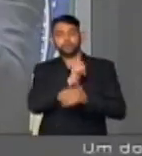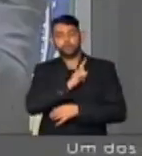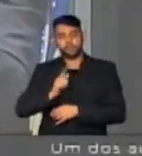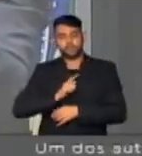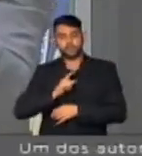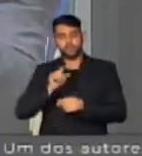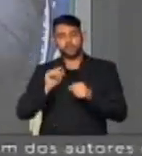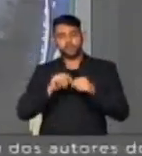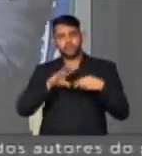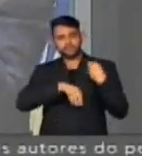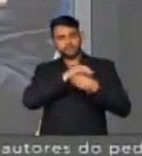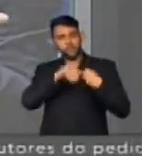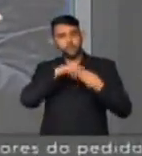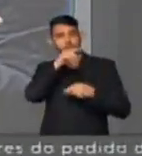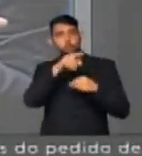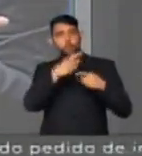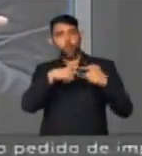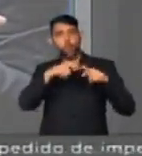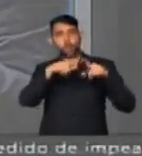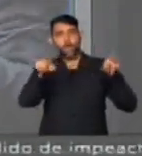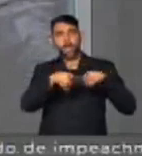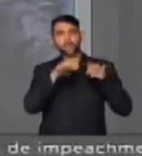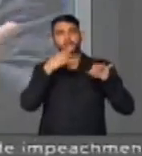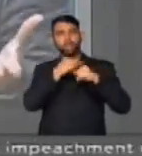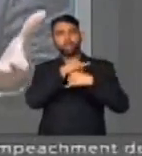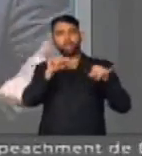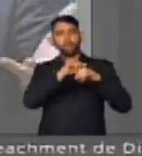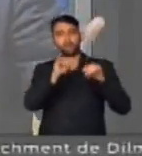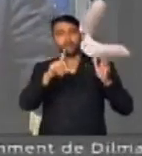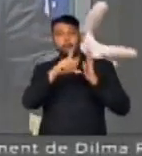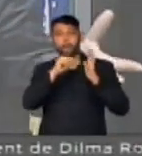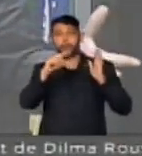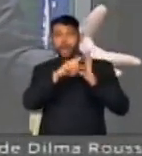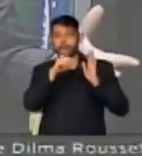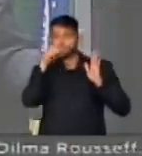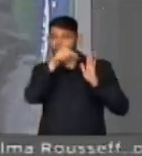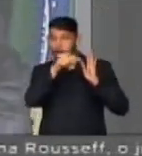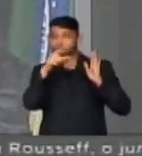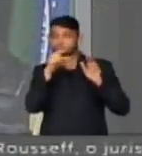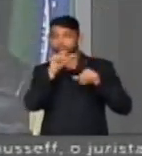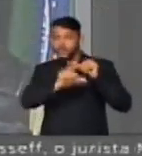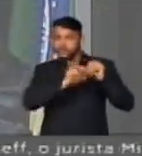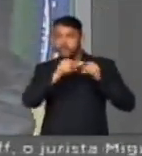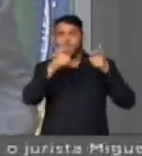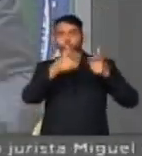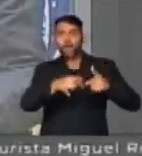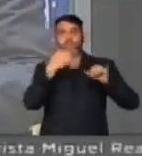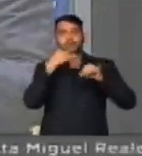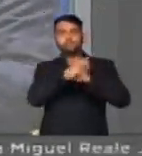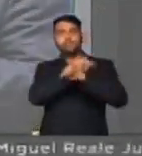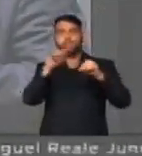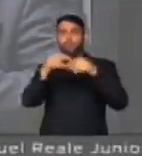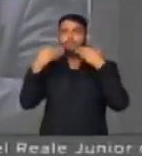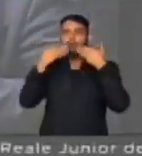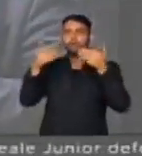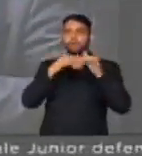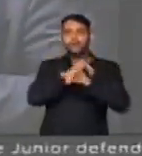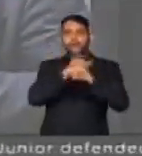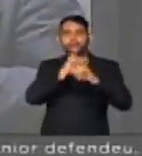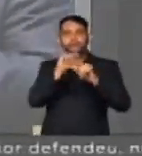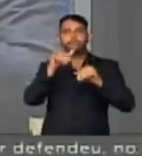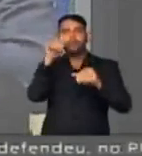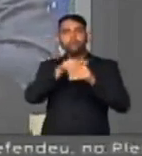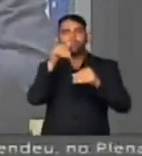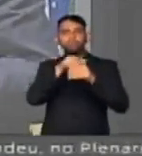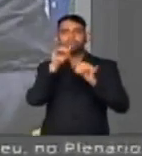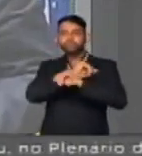Lá virou lugar de comícios. O Palácio do Planalto virou lugar de comícios. Aliás,